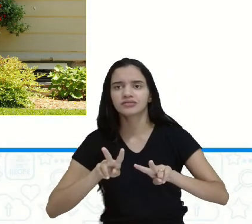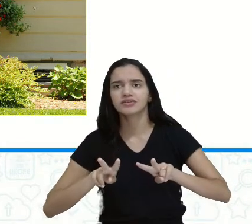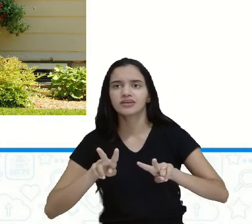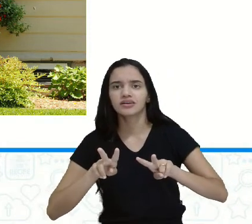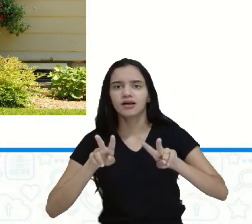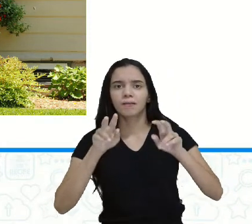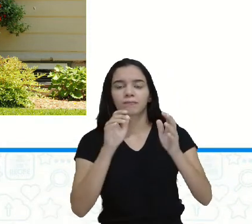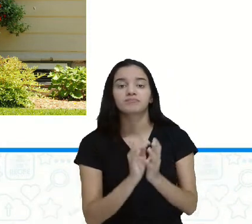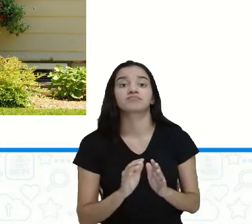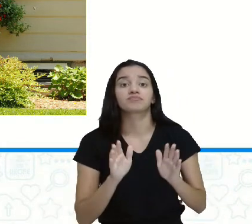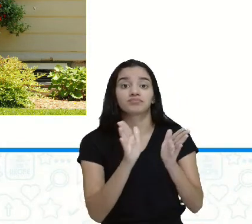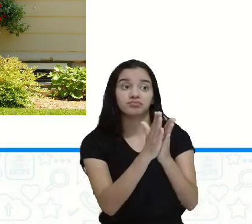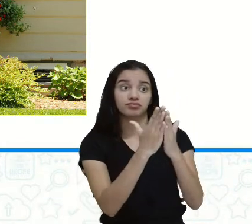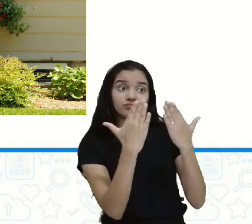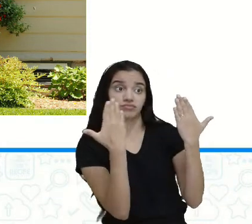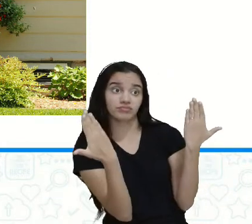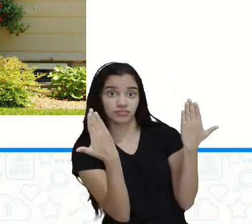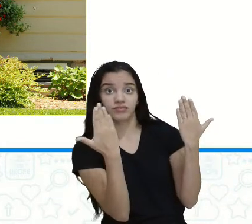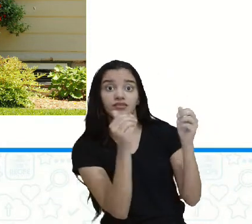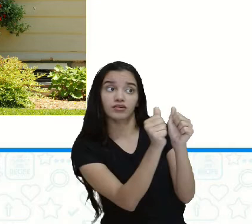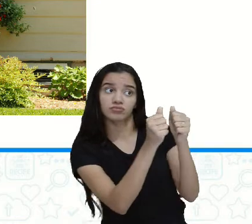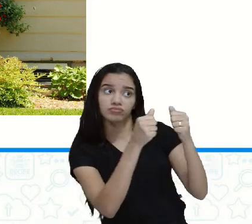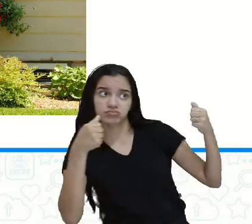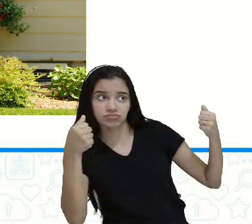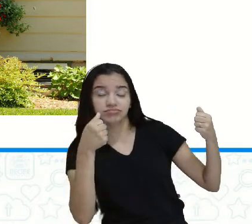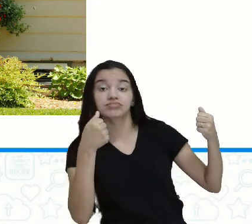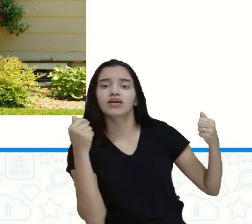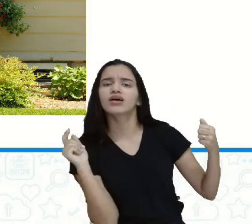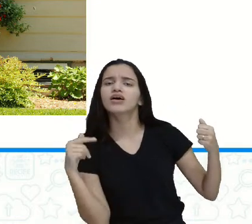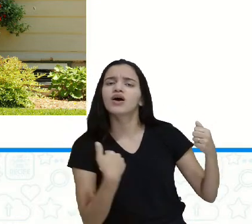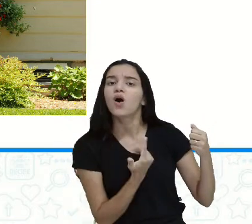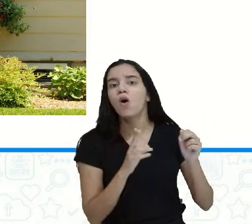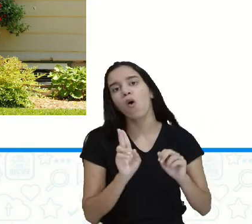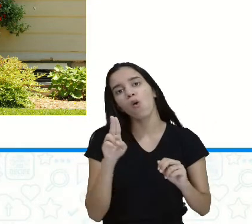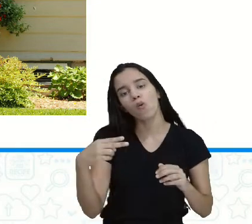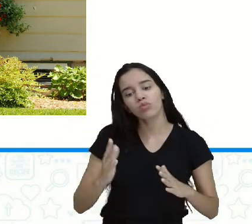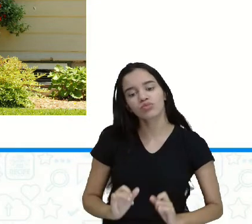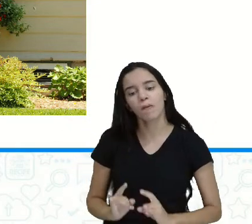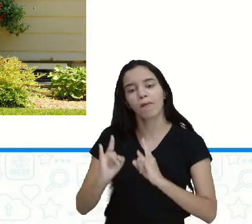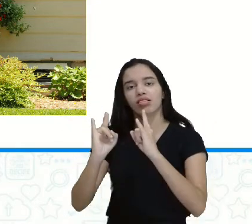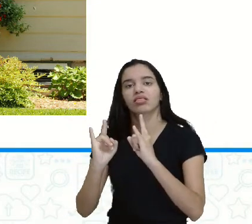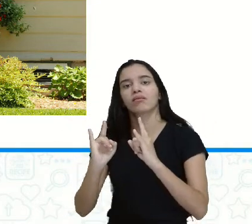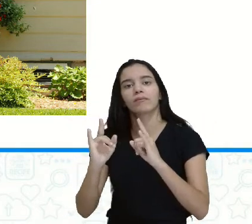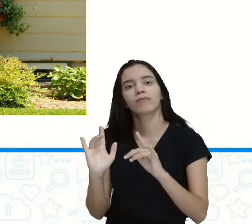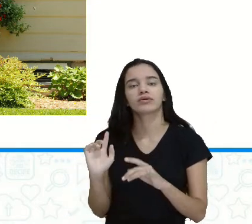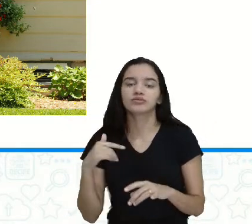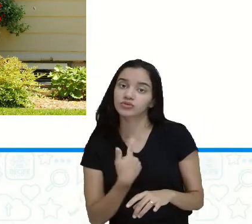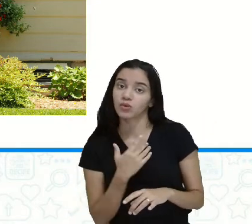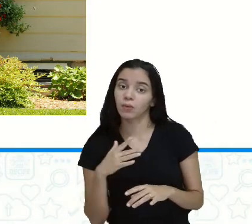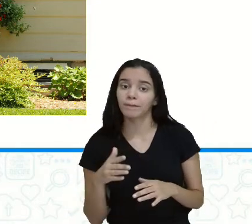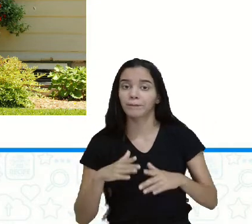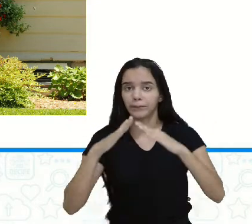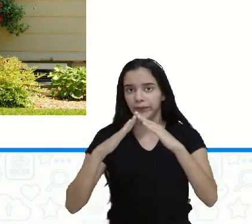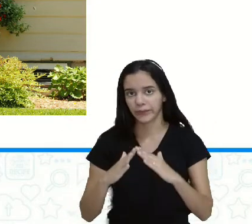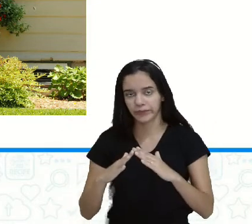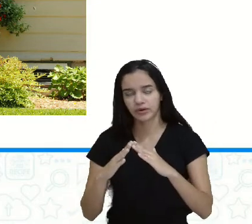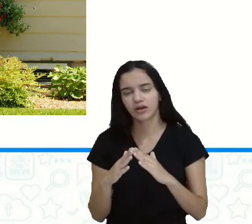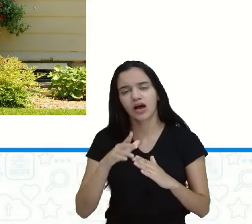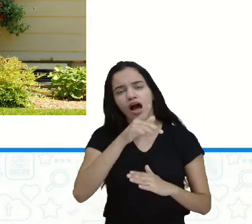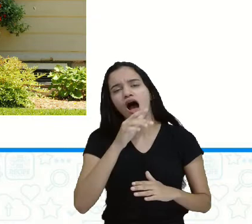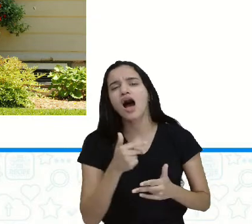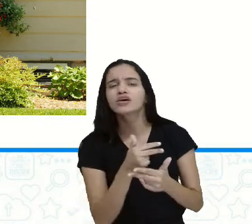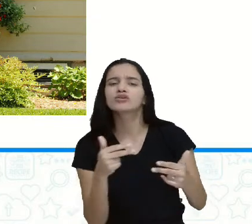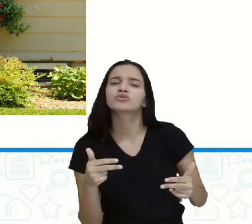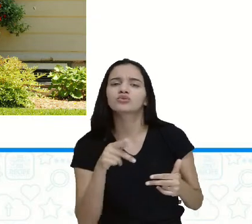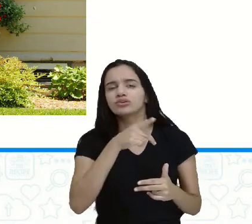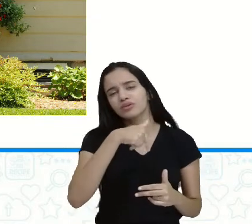janela da nossa casa, do apartamento onde a gente mora? Quais são as coisas que você observa daí? Quais são as coisas que você observa